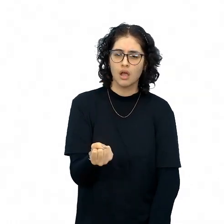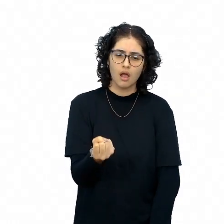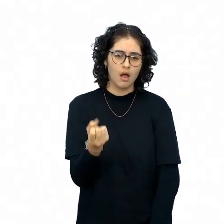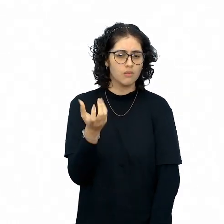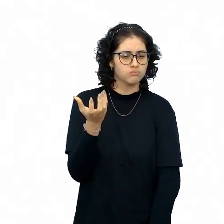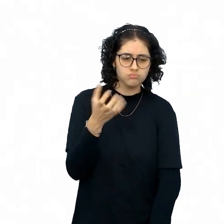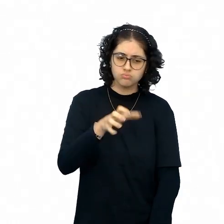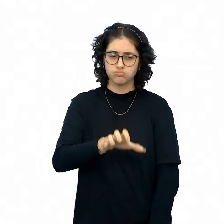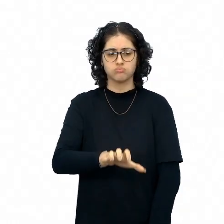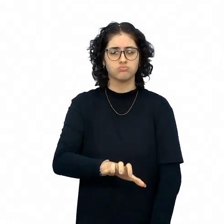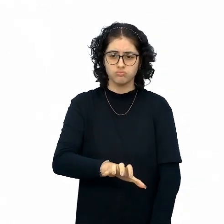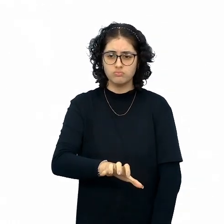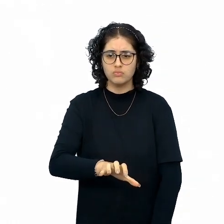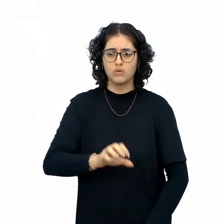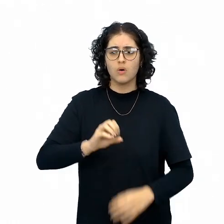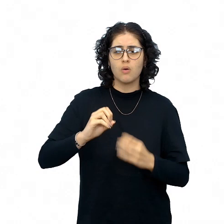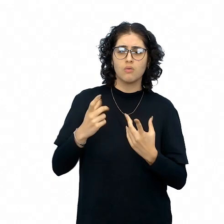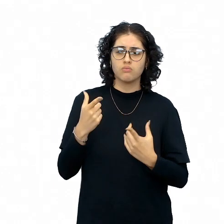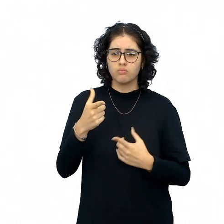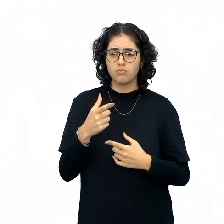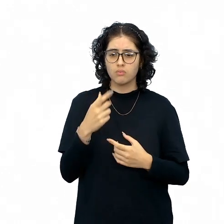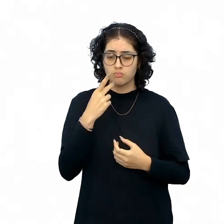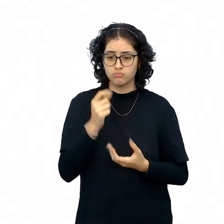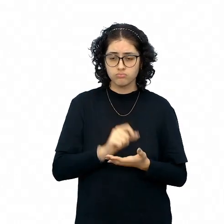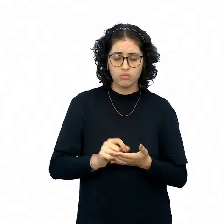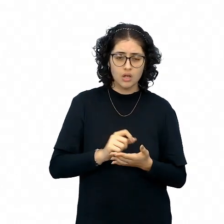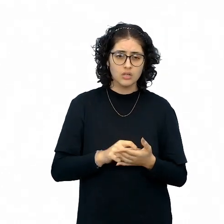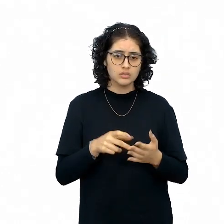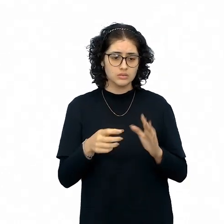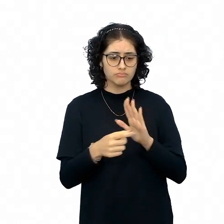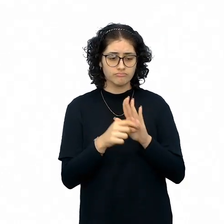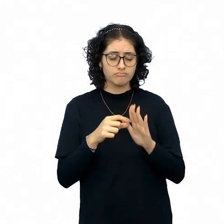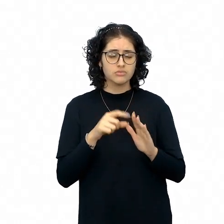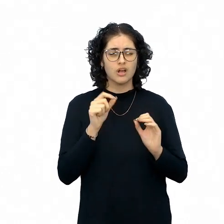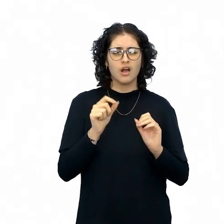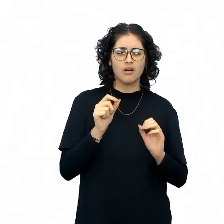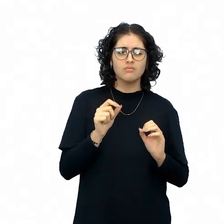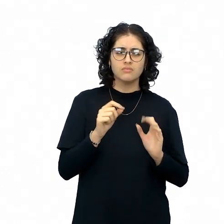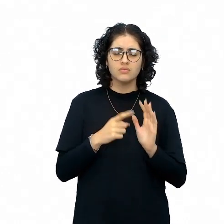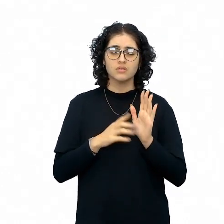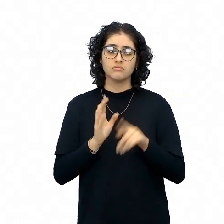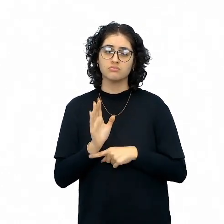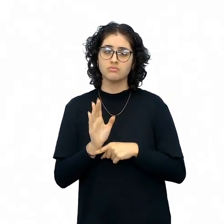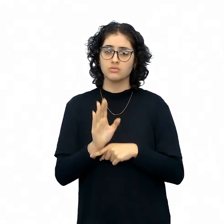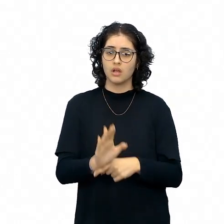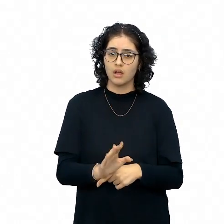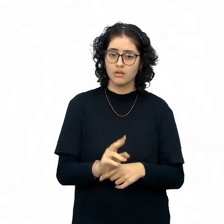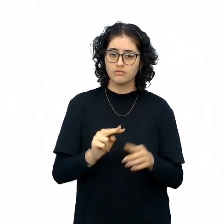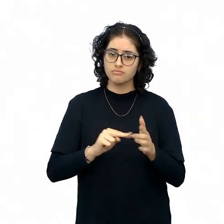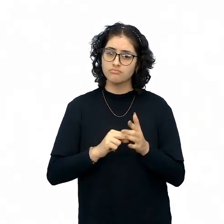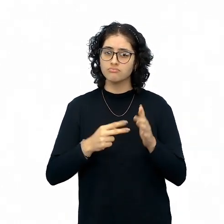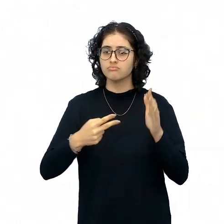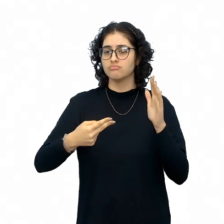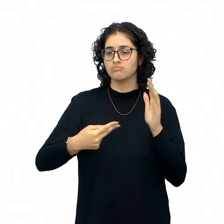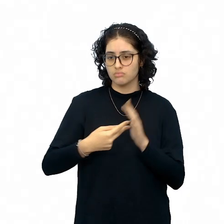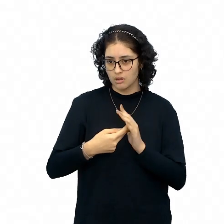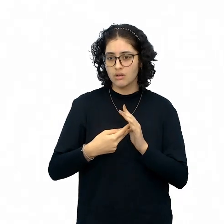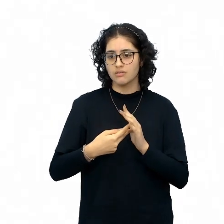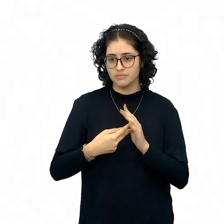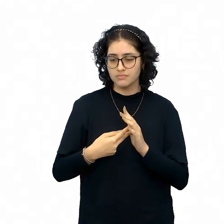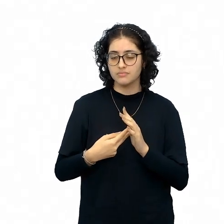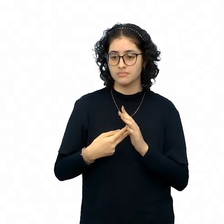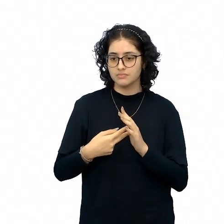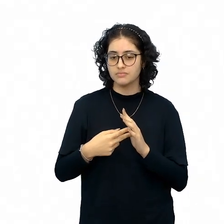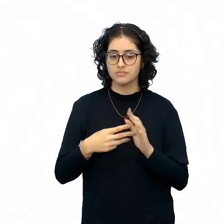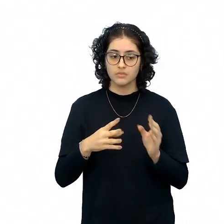pelo autor, são práticas que permitem acionar esses sentidos e construir significação, construir